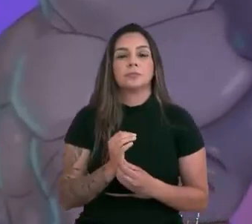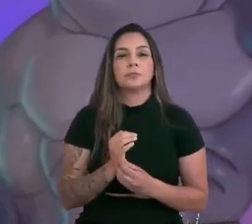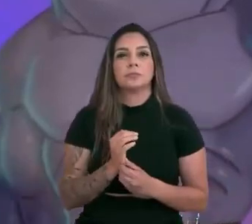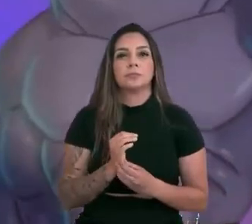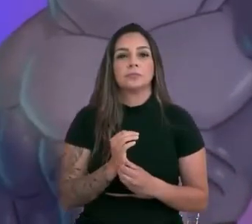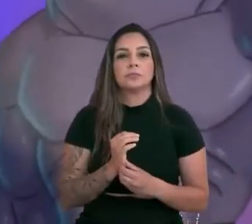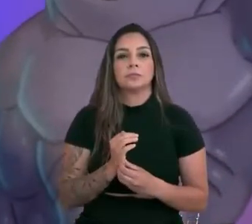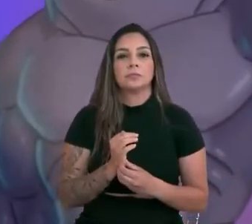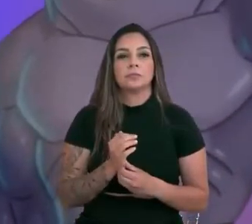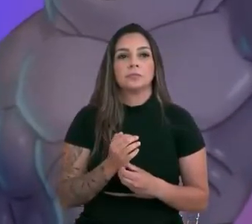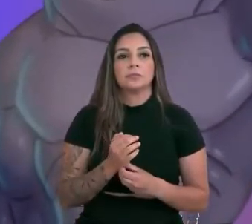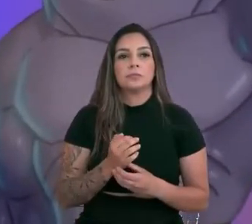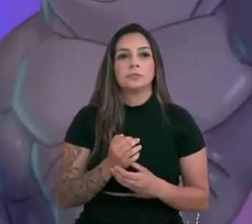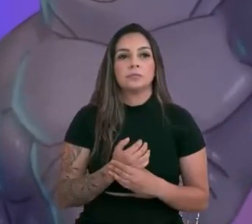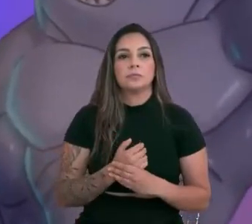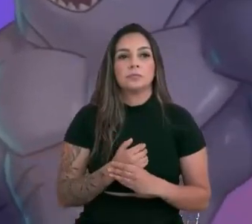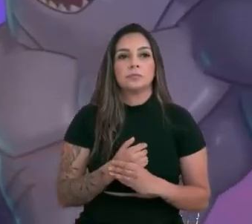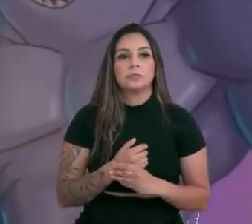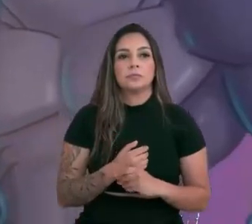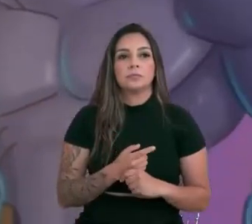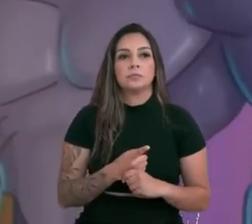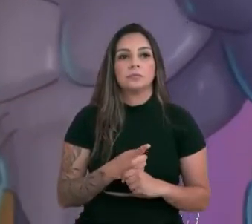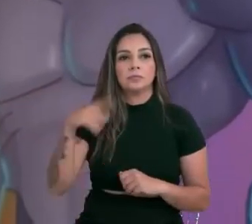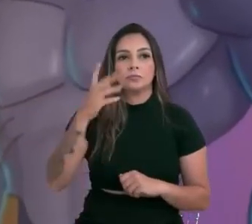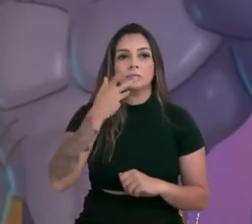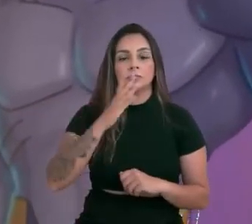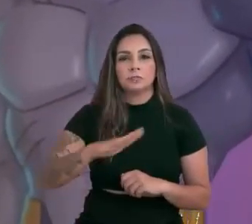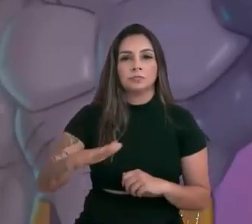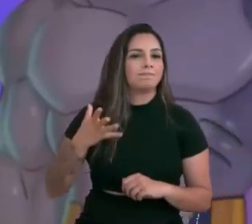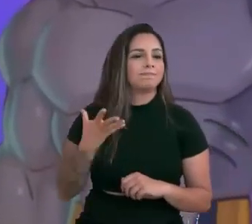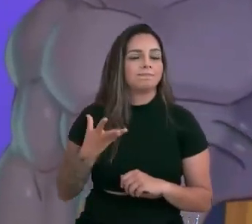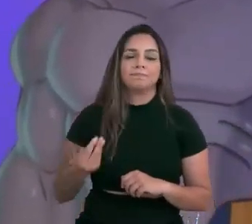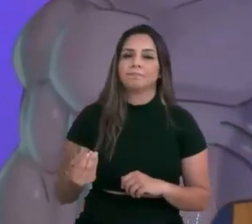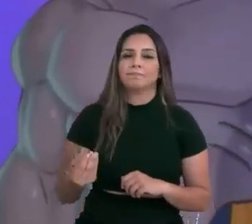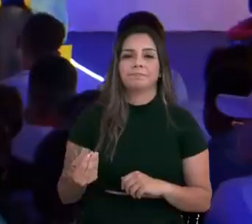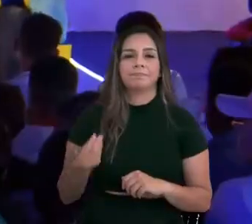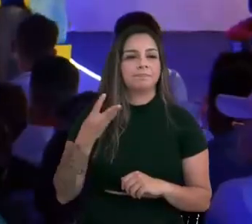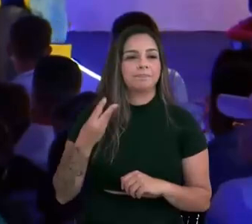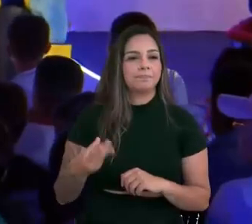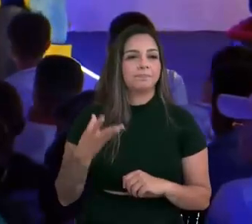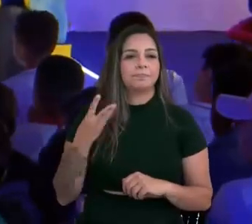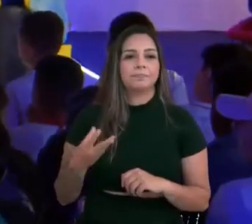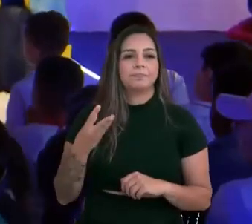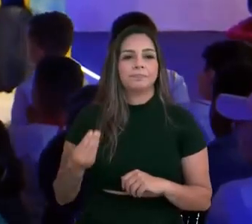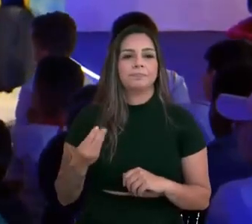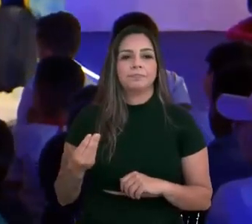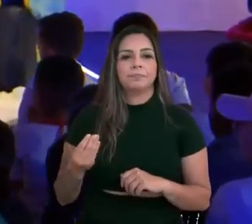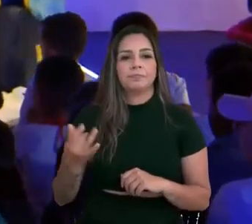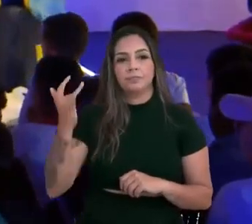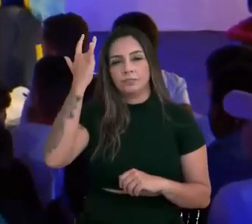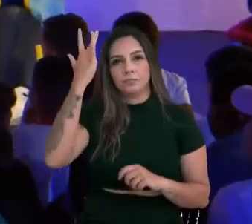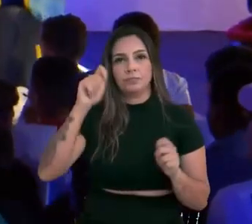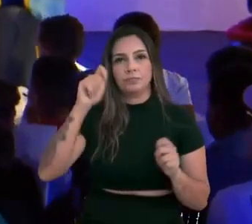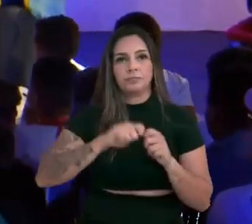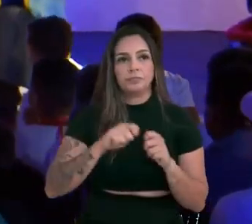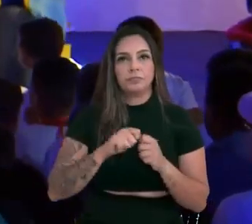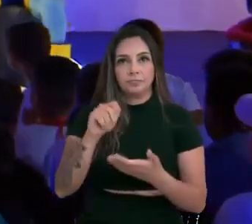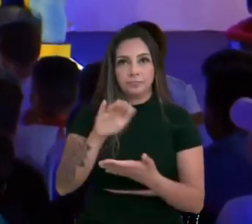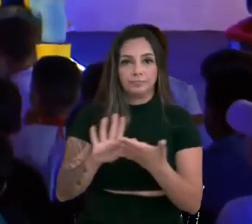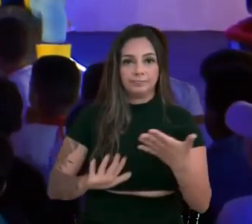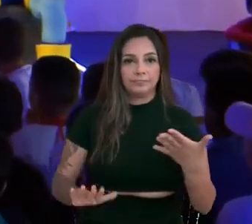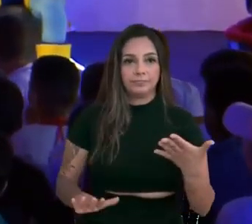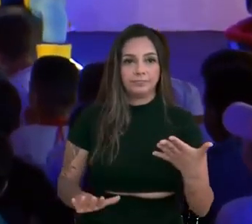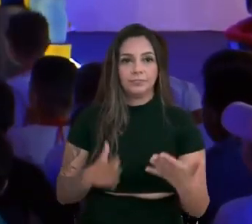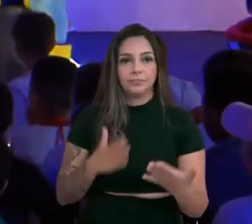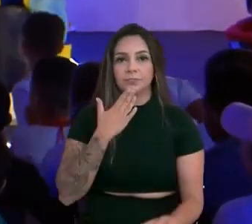Ó, para essas crianças vai ser muito, muito, muito fácil fazer as atividades que a tia vai